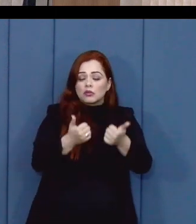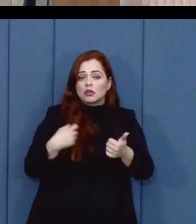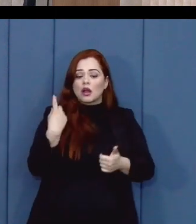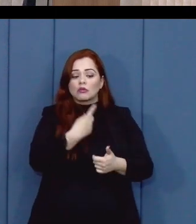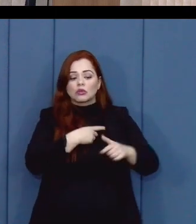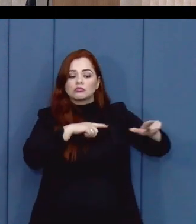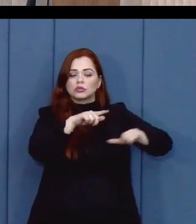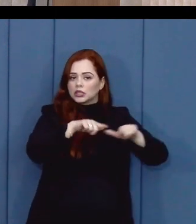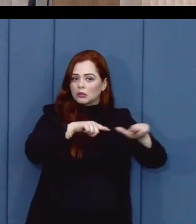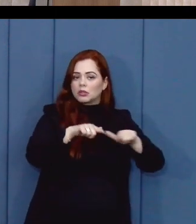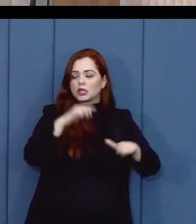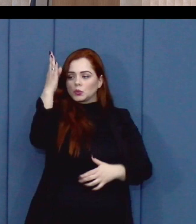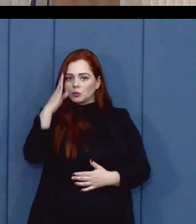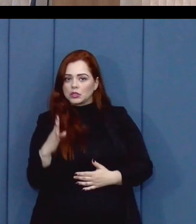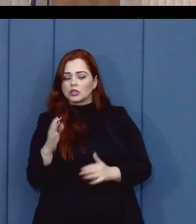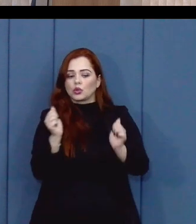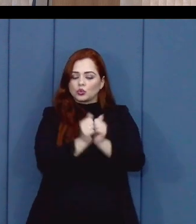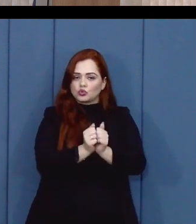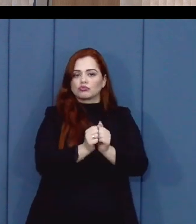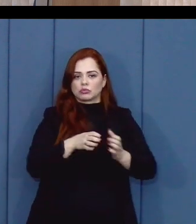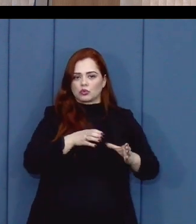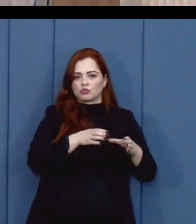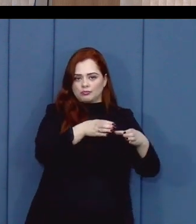atuação brasileira, junto à organização.